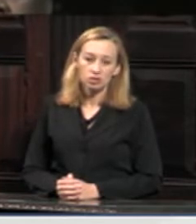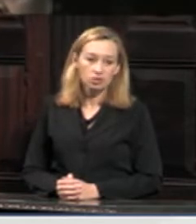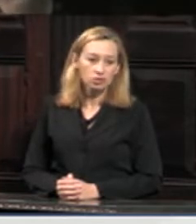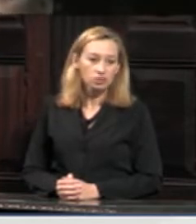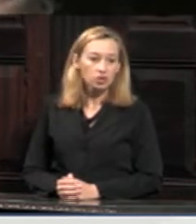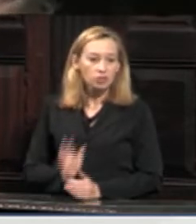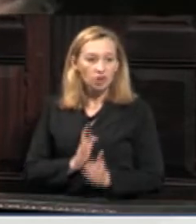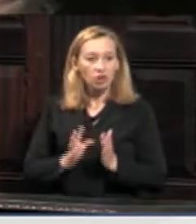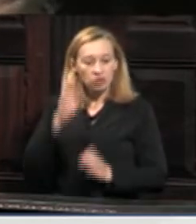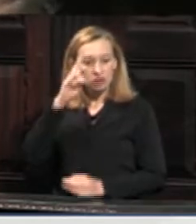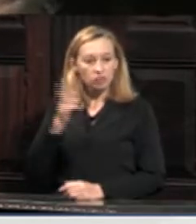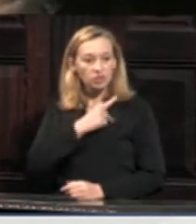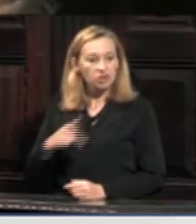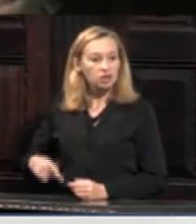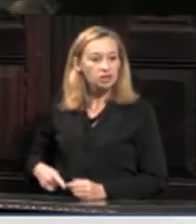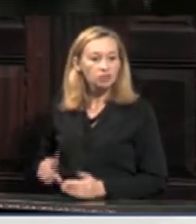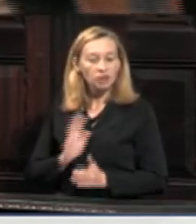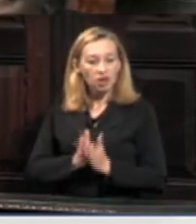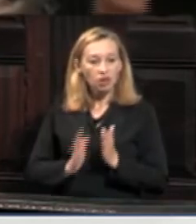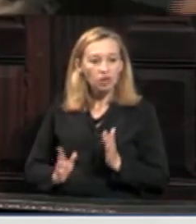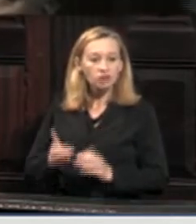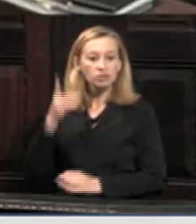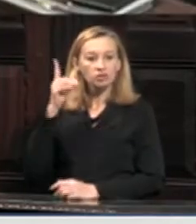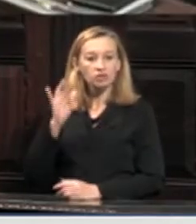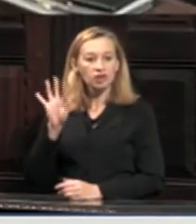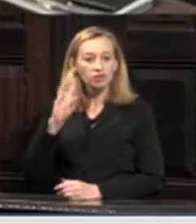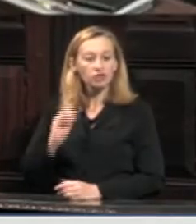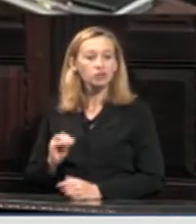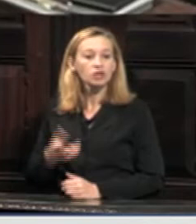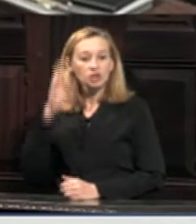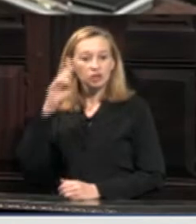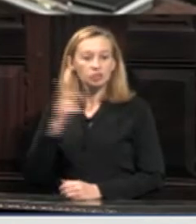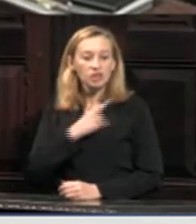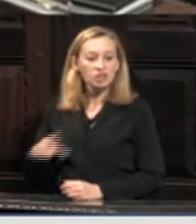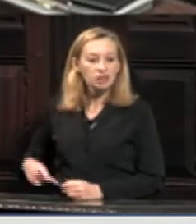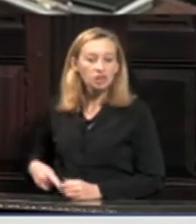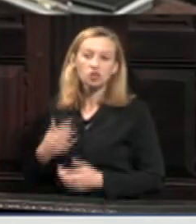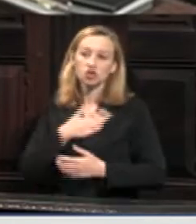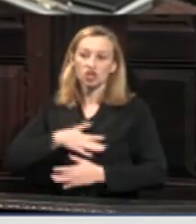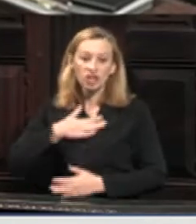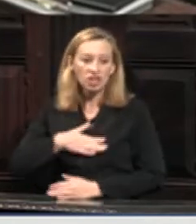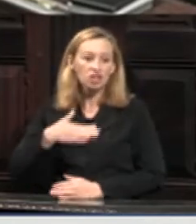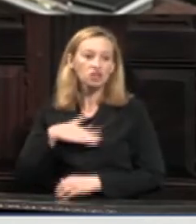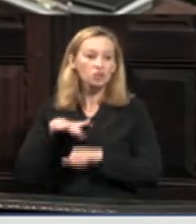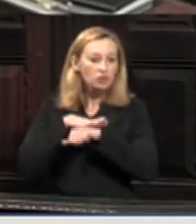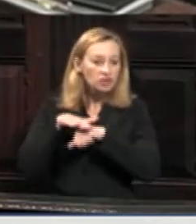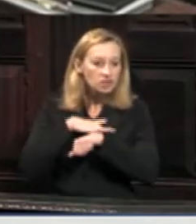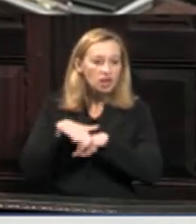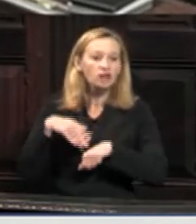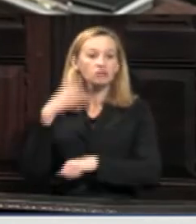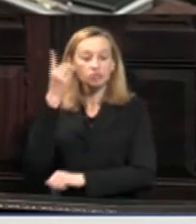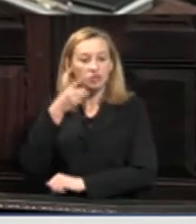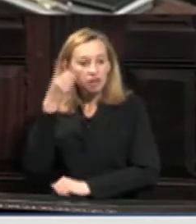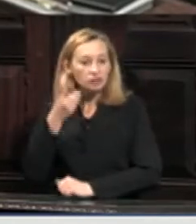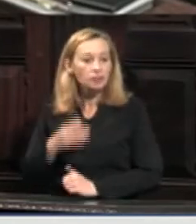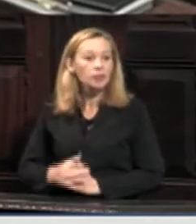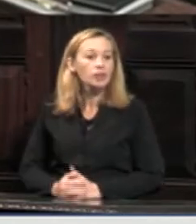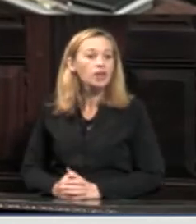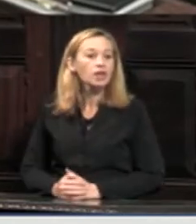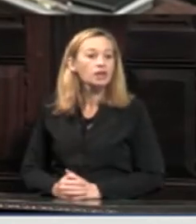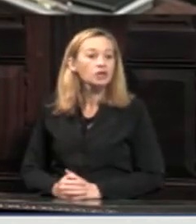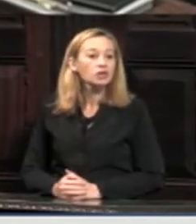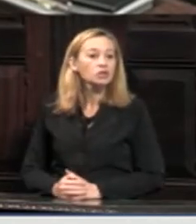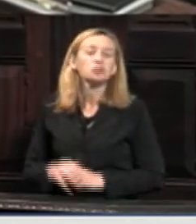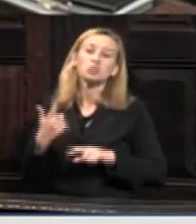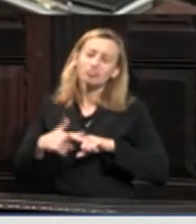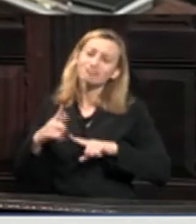senhor presidente. Pela ordem, deputado Flávio Serafini. Senhor presidente, na verdade eu gostaria de conversar com todos os deputados, porque tem